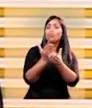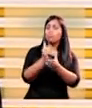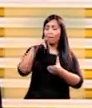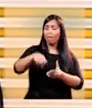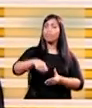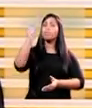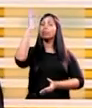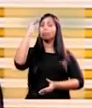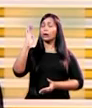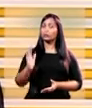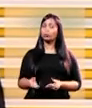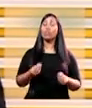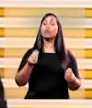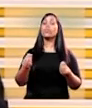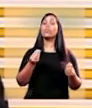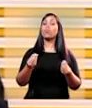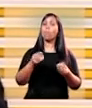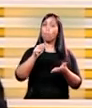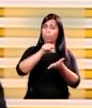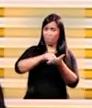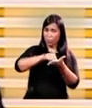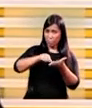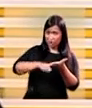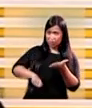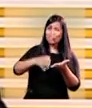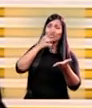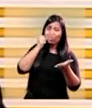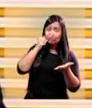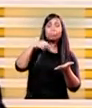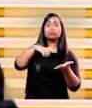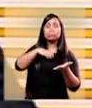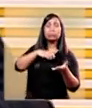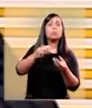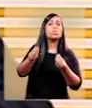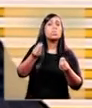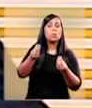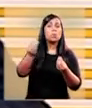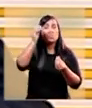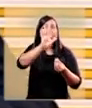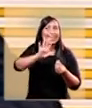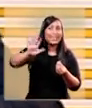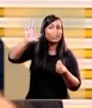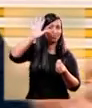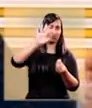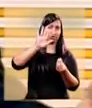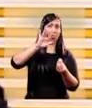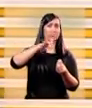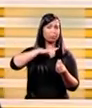de adoção aqui no Brasil e como que o cadastro nacional funciona? Existe um cadastro que